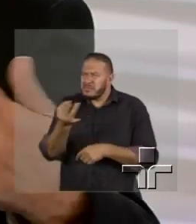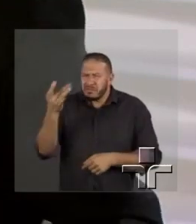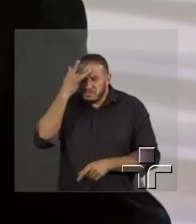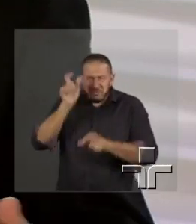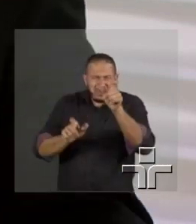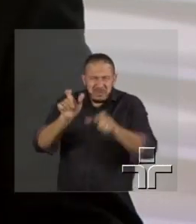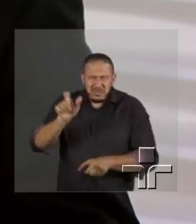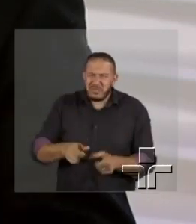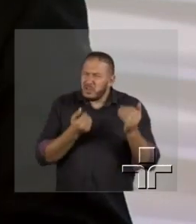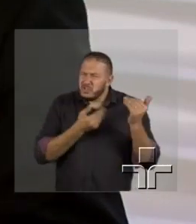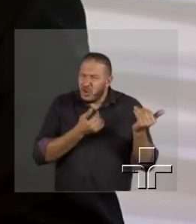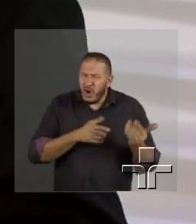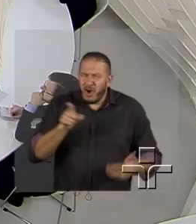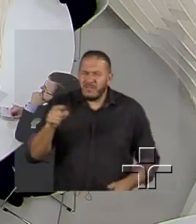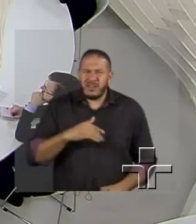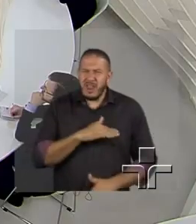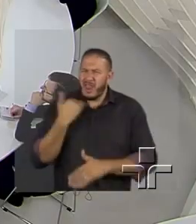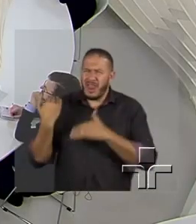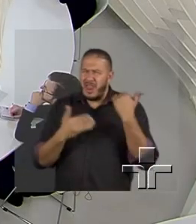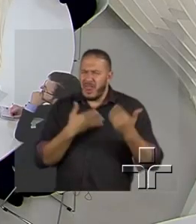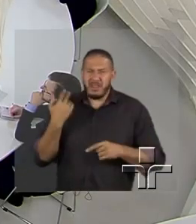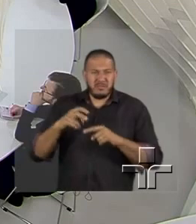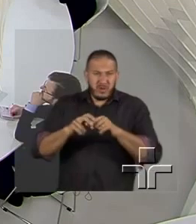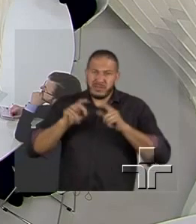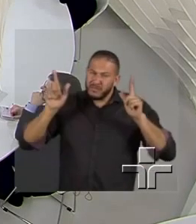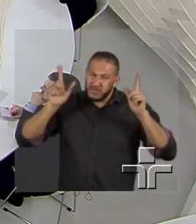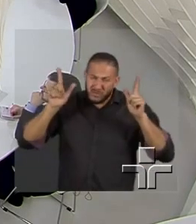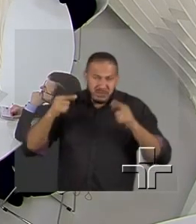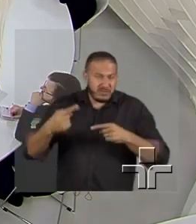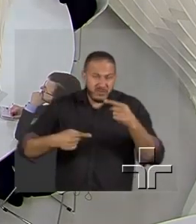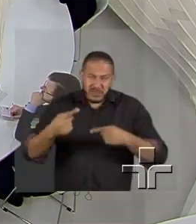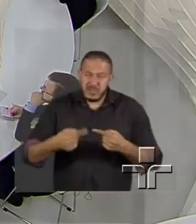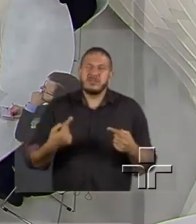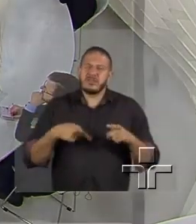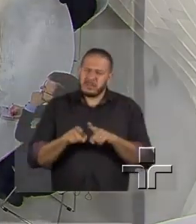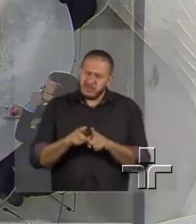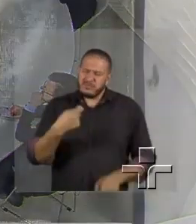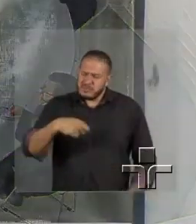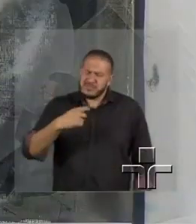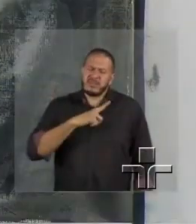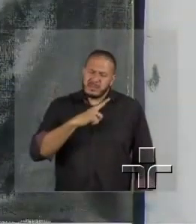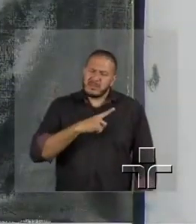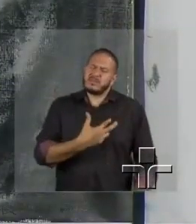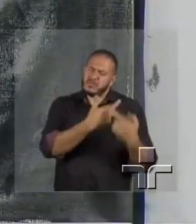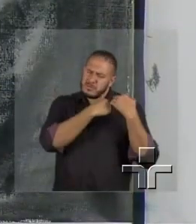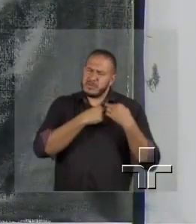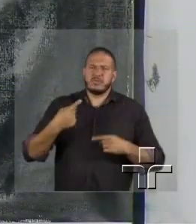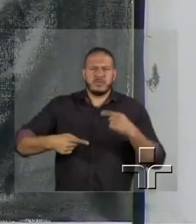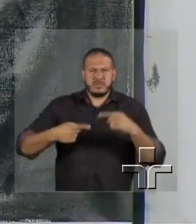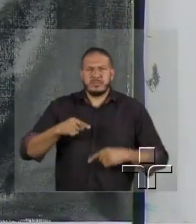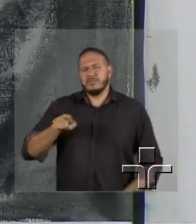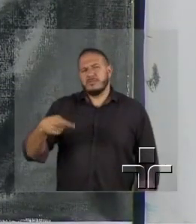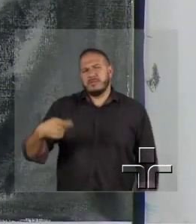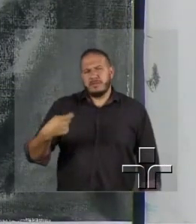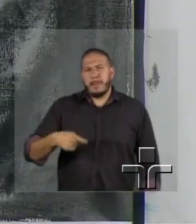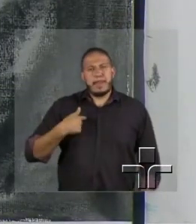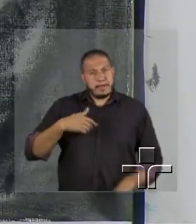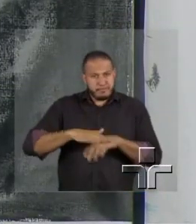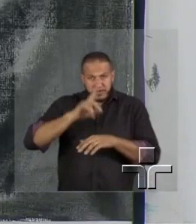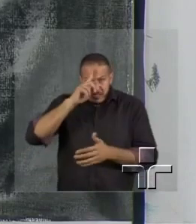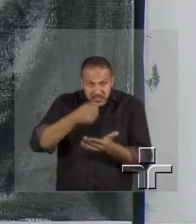não é normal. Quando eu comandei o Congo, eu já comandei o Congo com de 60 aos 63 anos. Né,